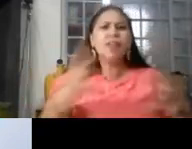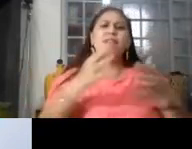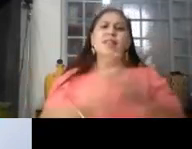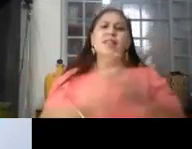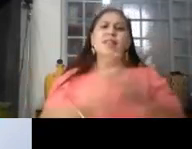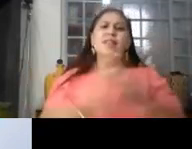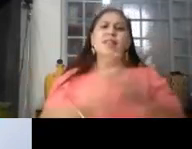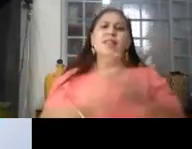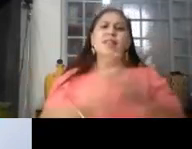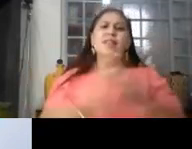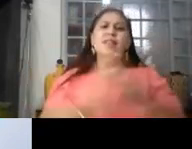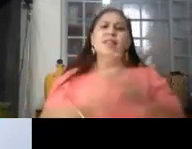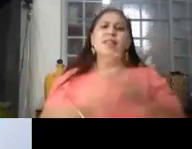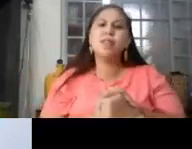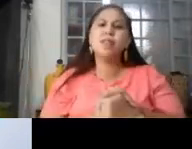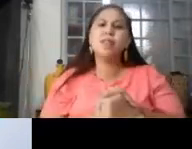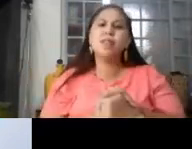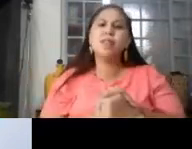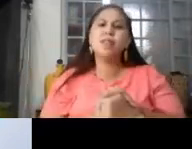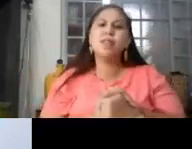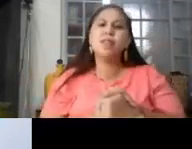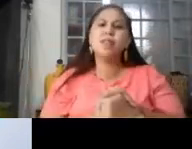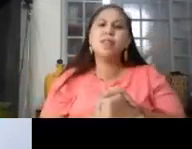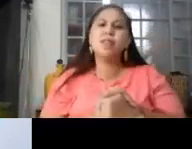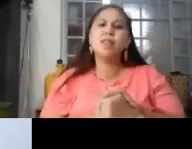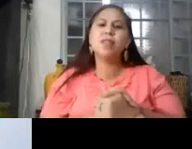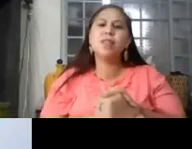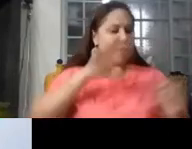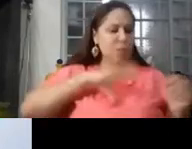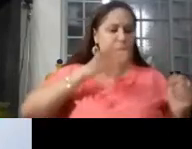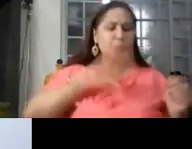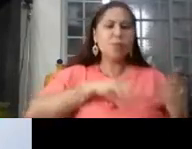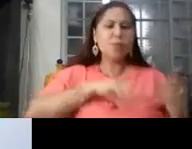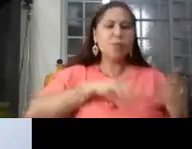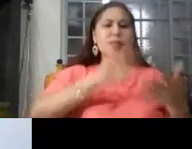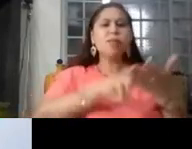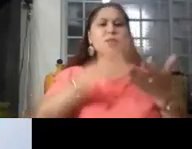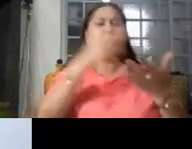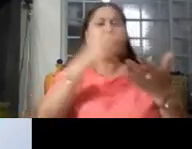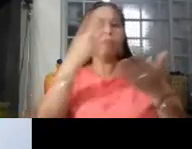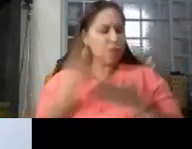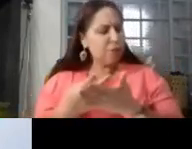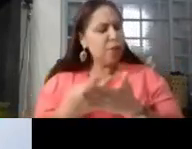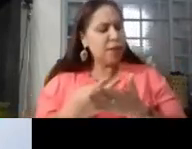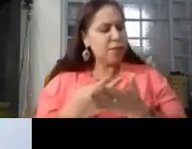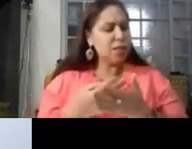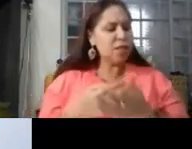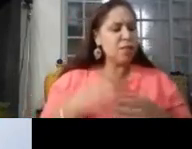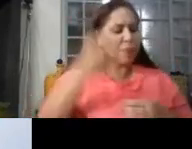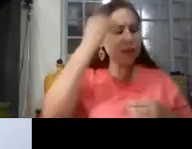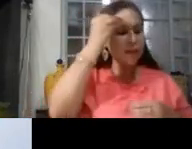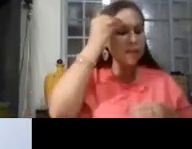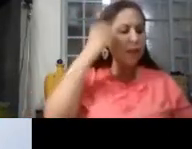essa construção que você vai fazer e tantas outras, né, da língua portuguesa, que quando a gente for traduzir, a